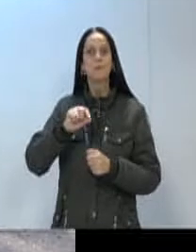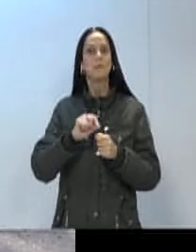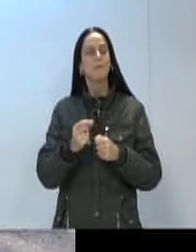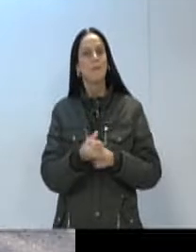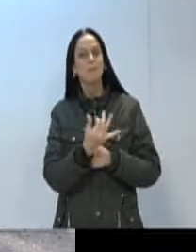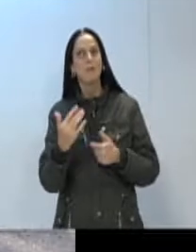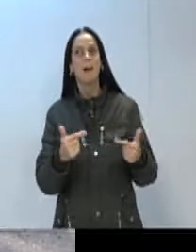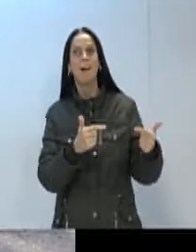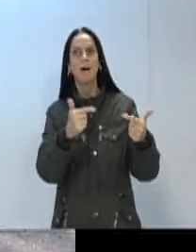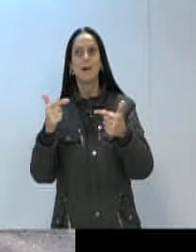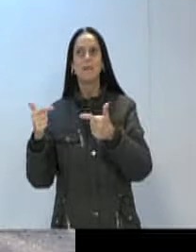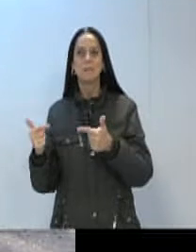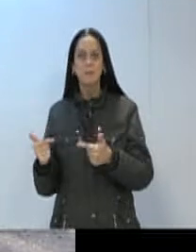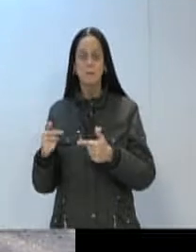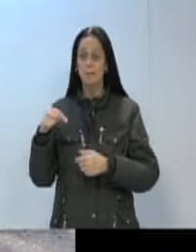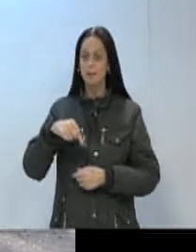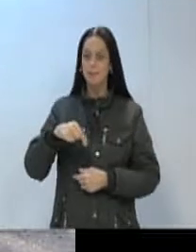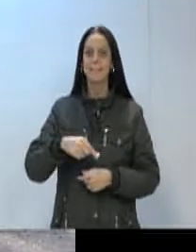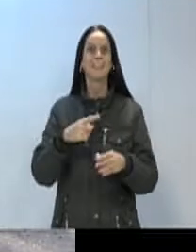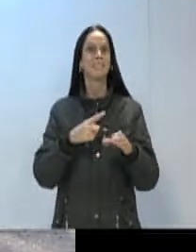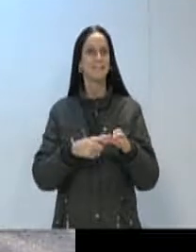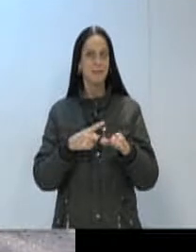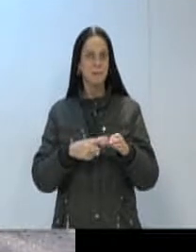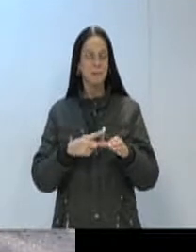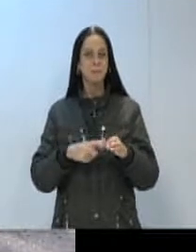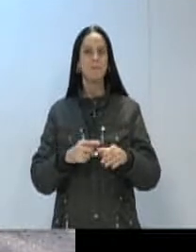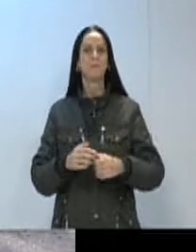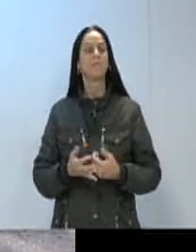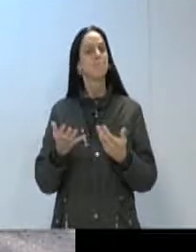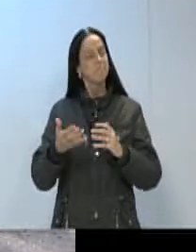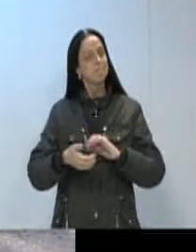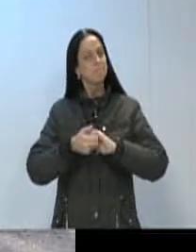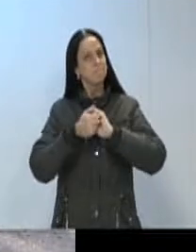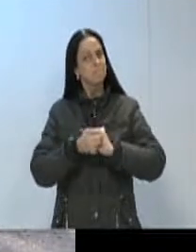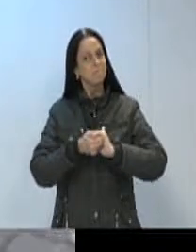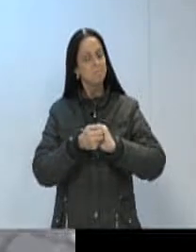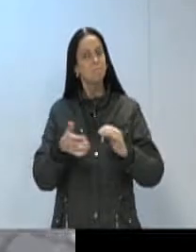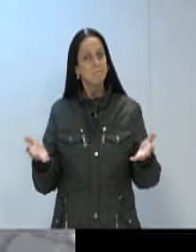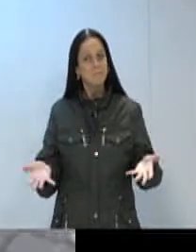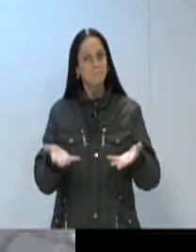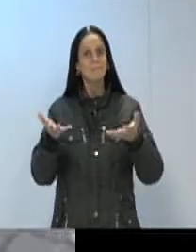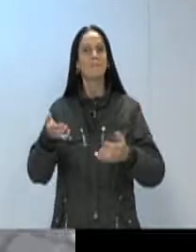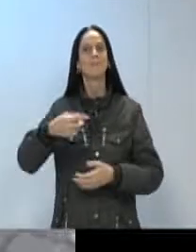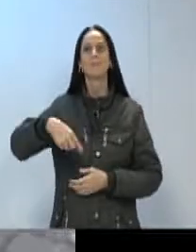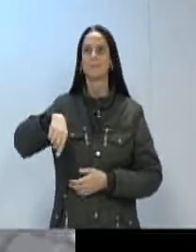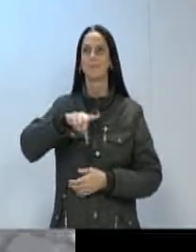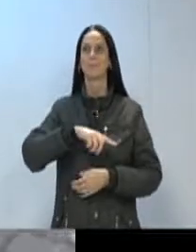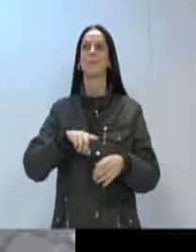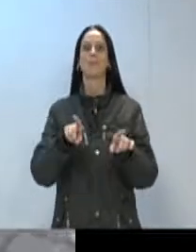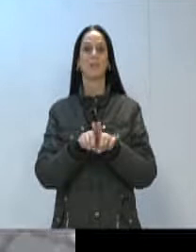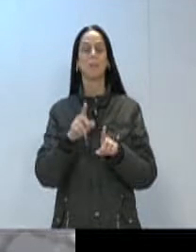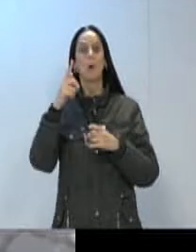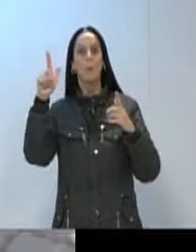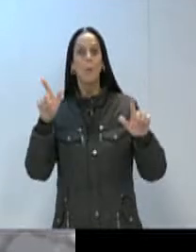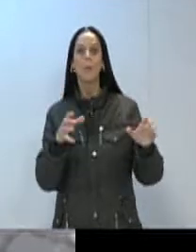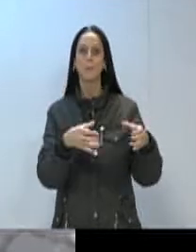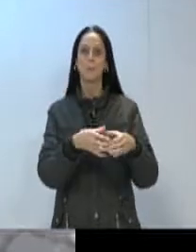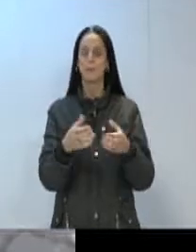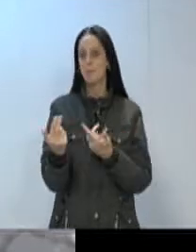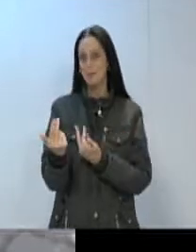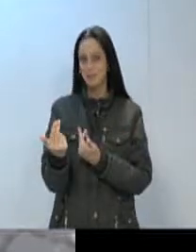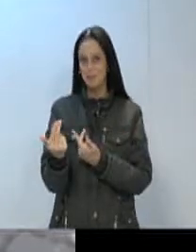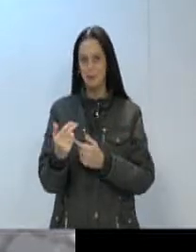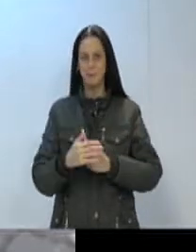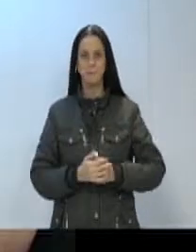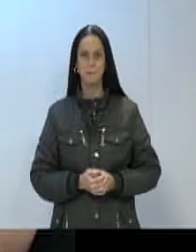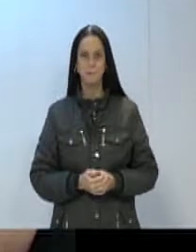em vários pontos da nossa cidade e eu quero parabenizar incentivar que outros grupos façam mesmo